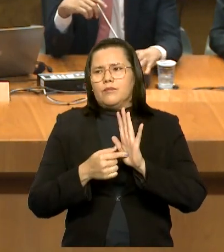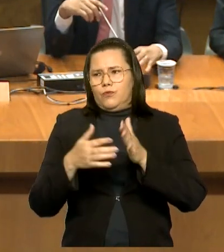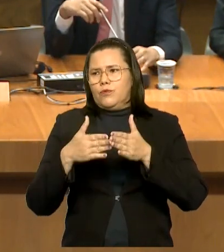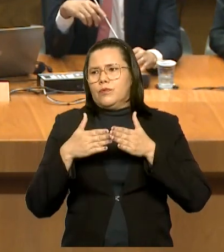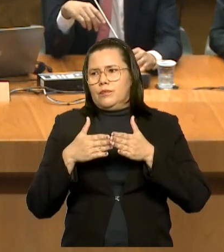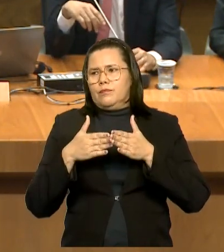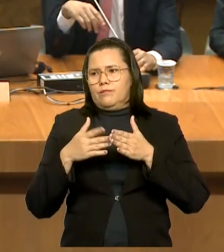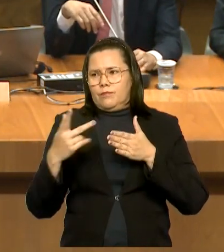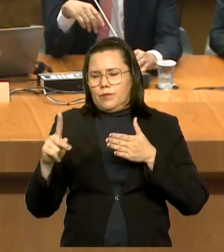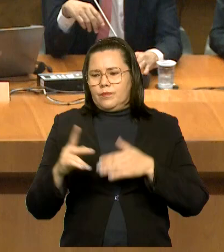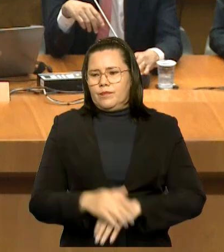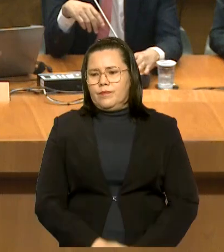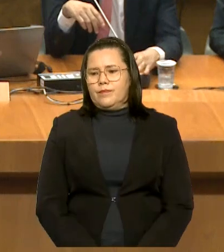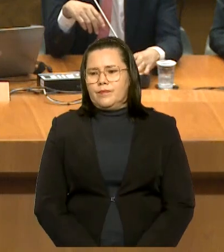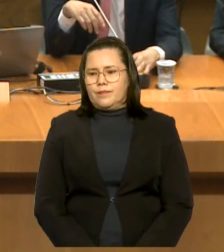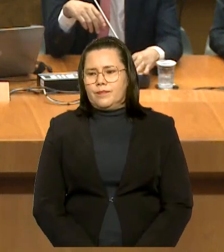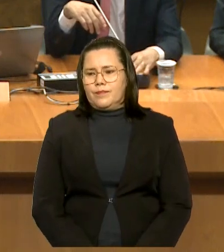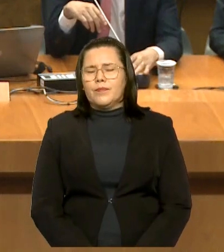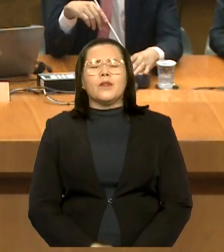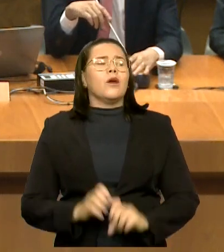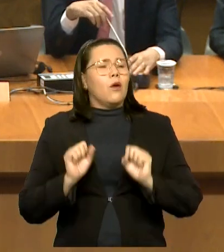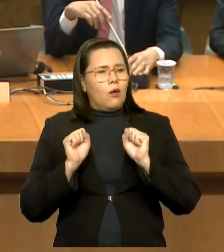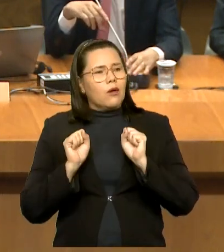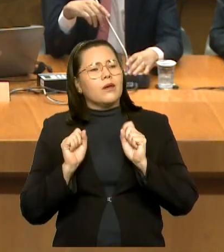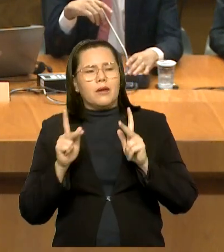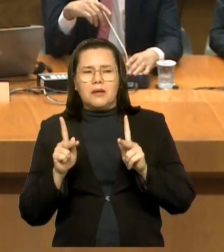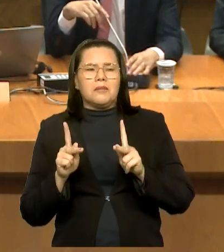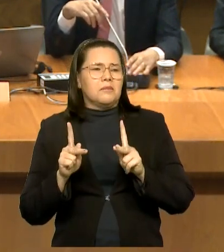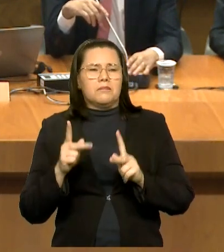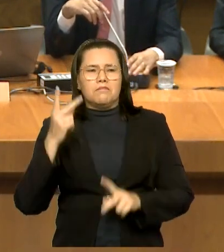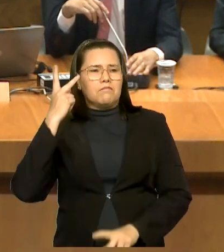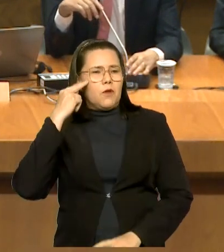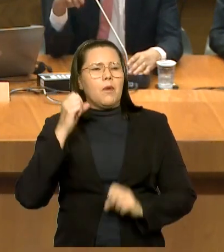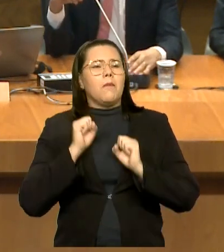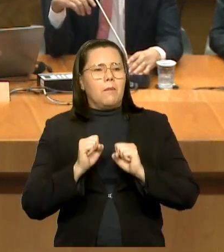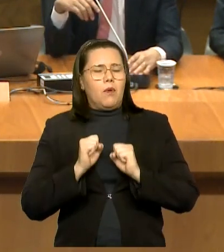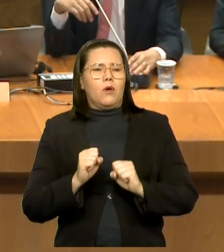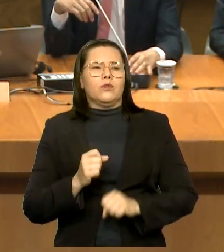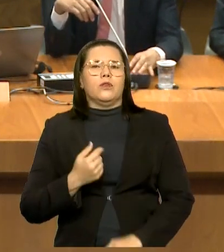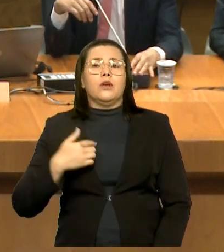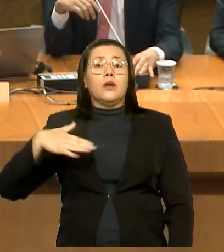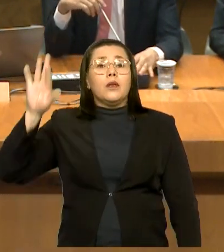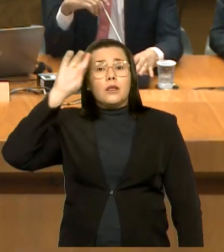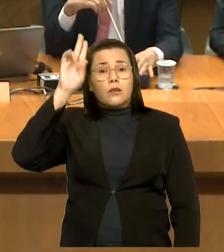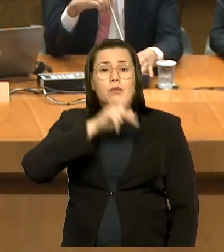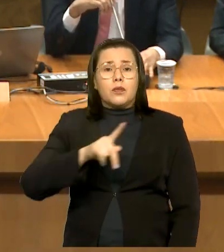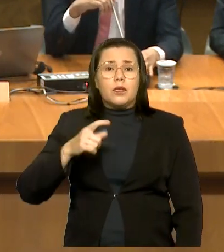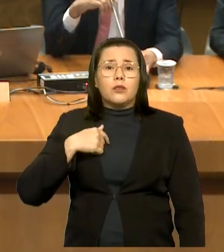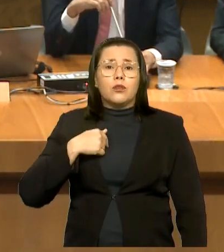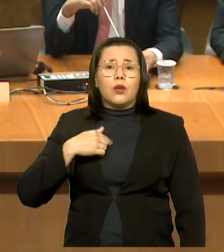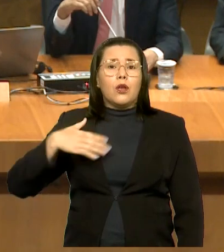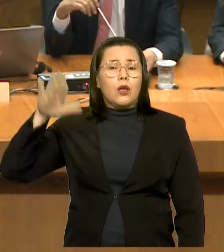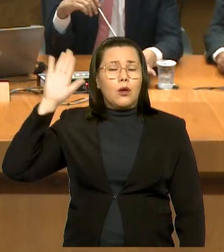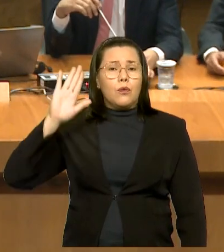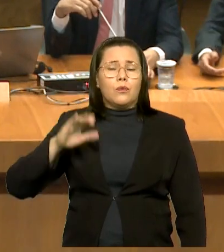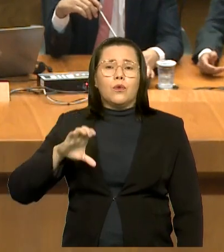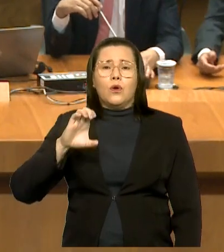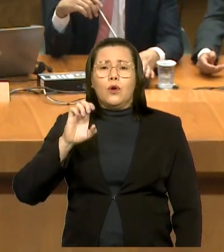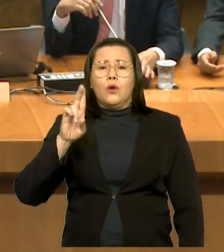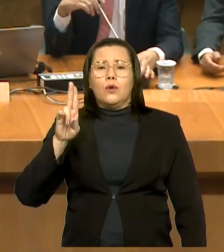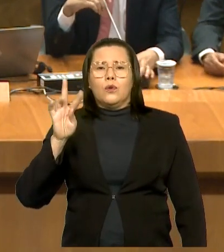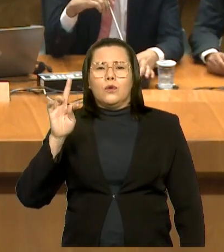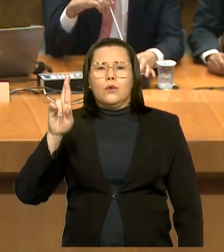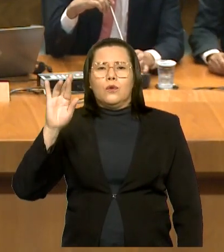De Rodrigo para Rodrigo. Tranquilo. Eu senhor, agradeço senhor bastante. Senhor presidente, eu também peço a subscrição, deputado Glauber. Feito o